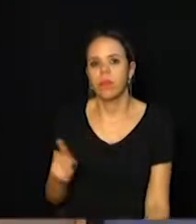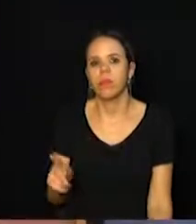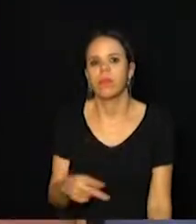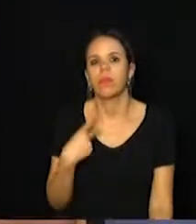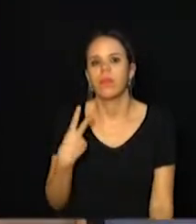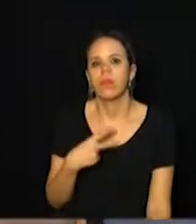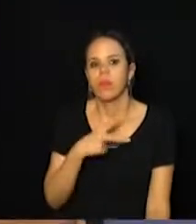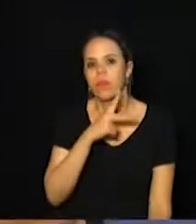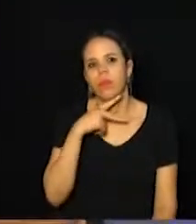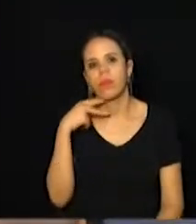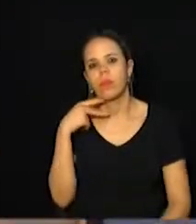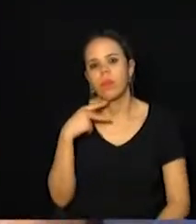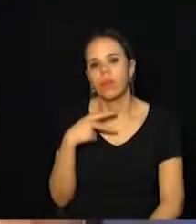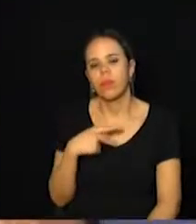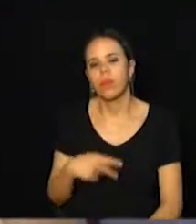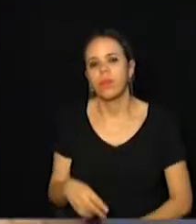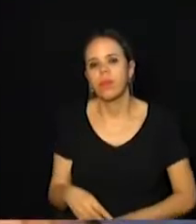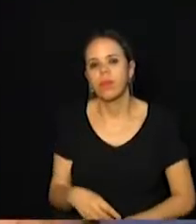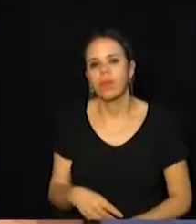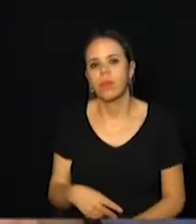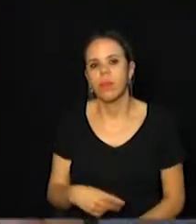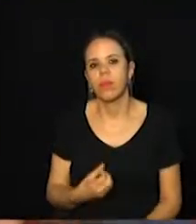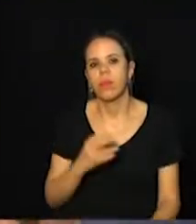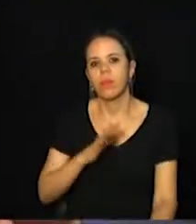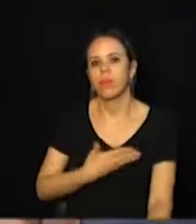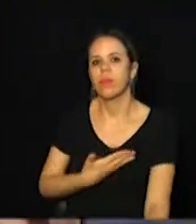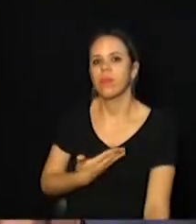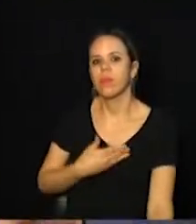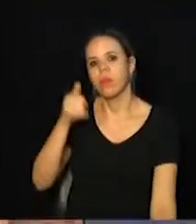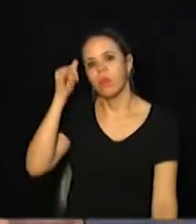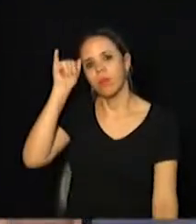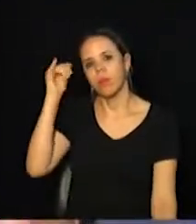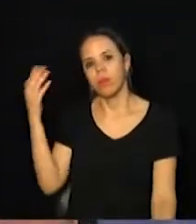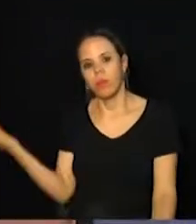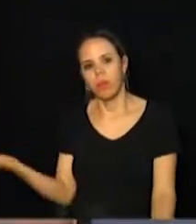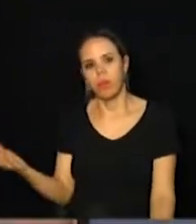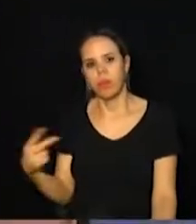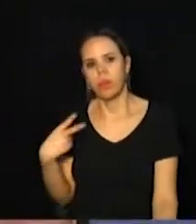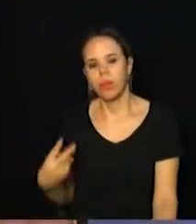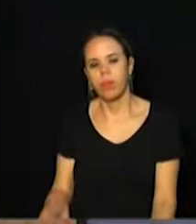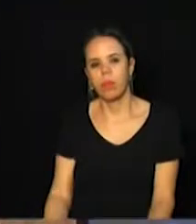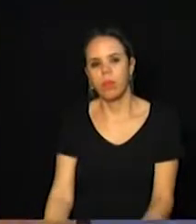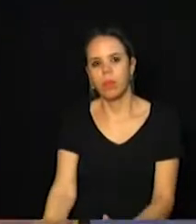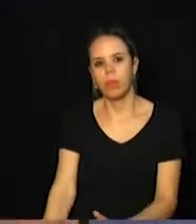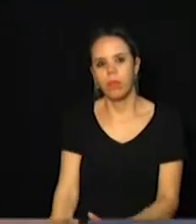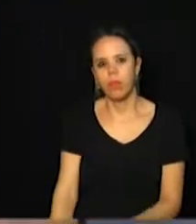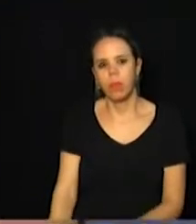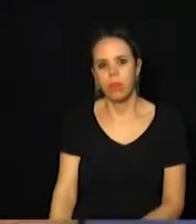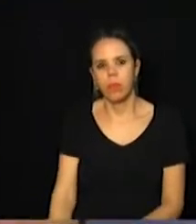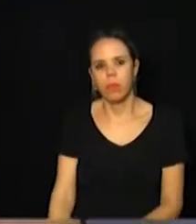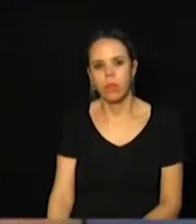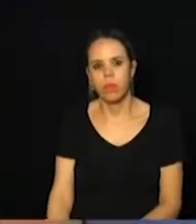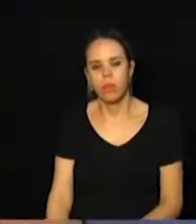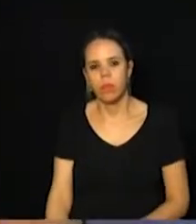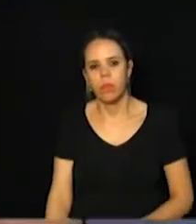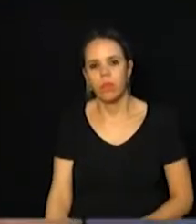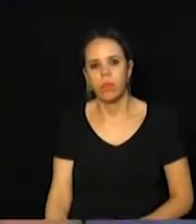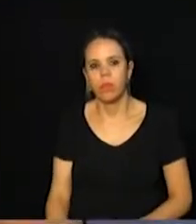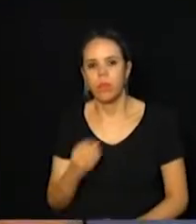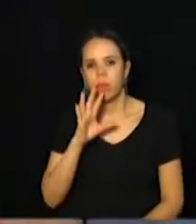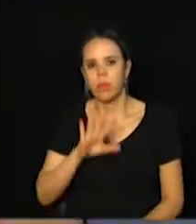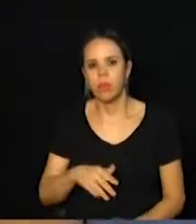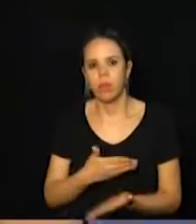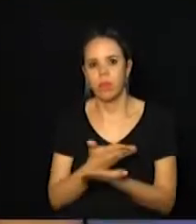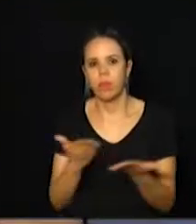Vereador carne no Whatsapp meu amigo Paulo vereador Boa